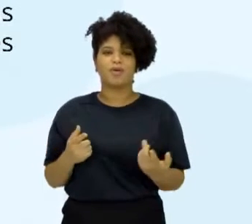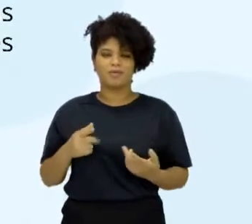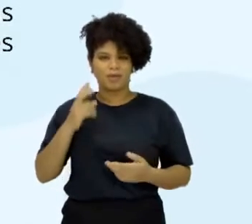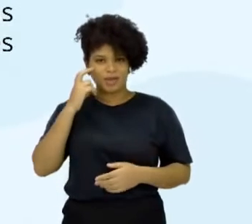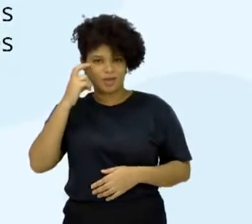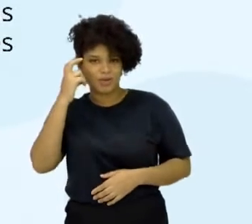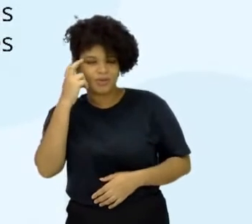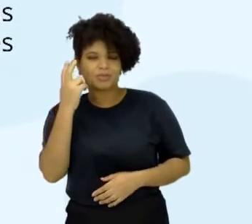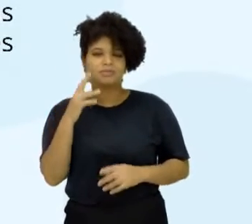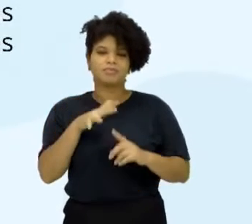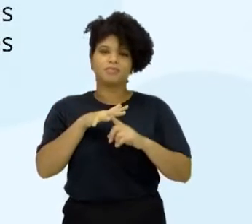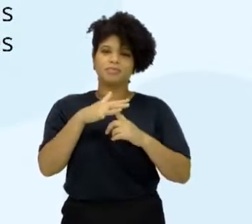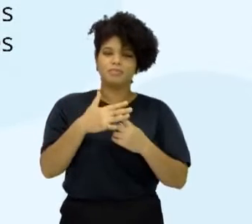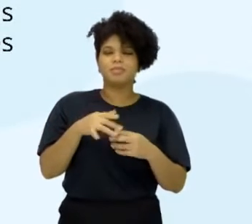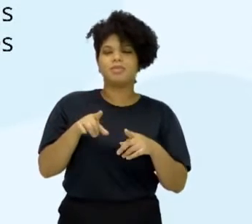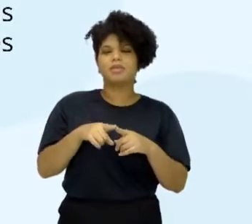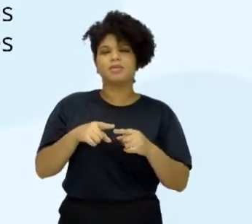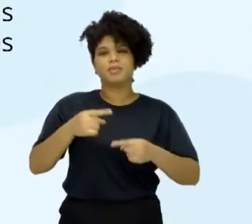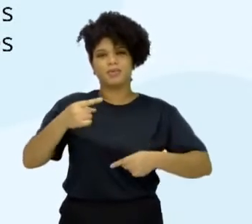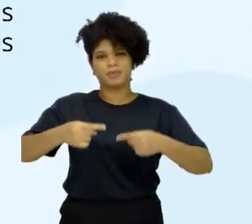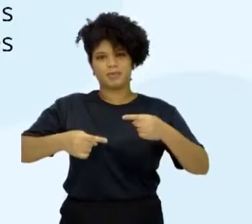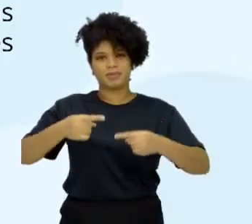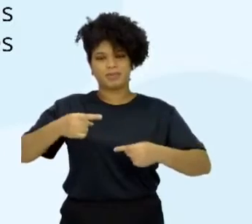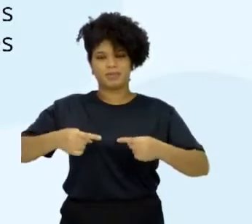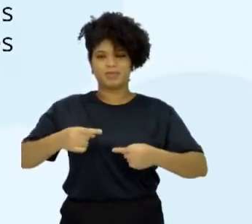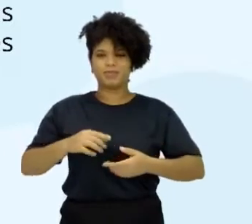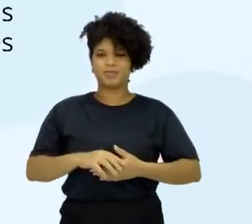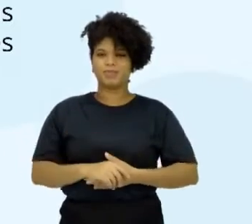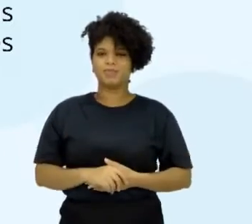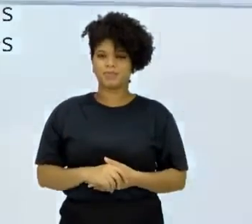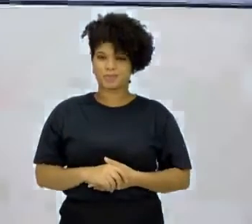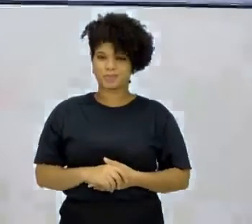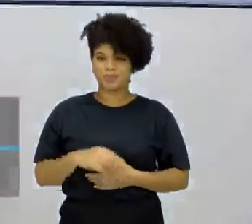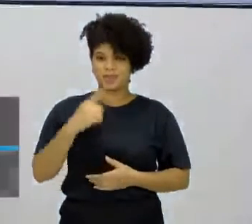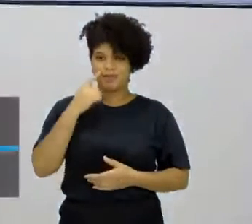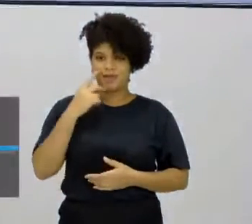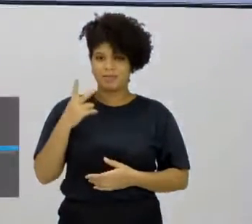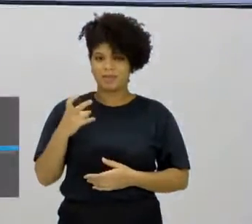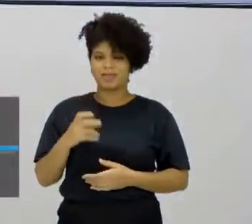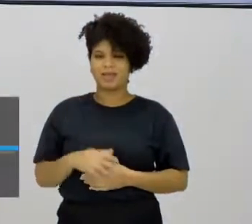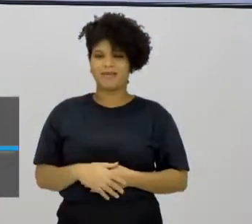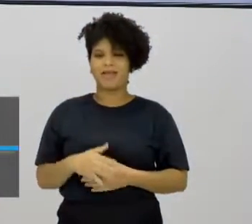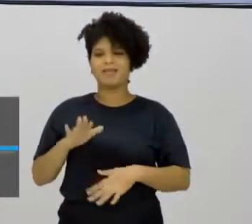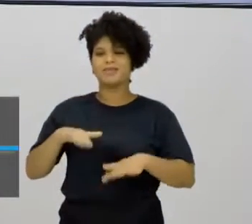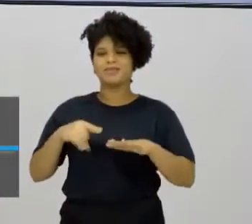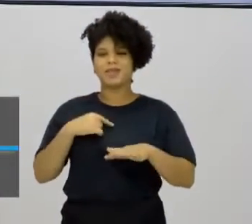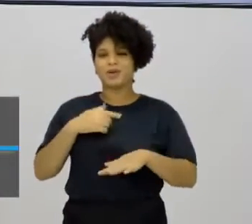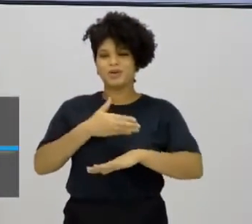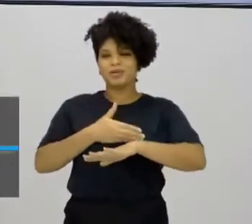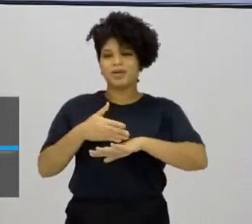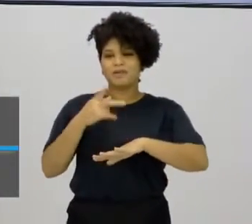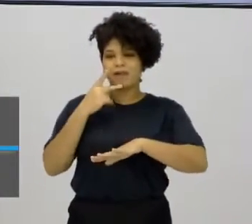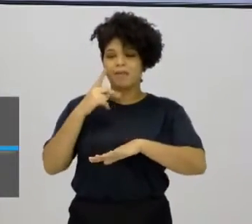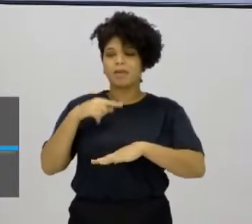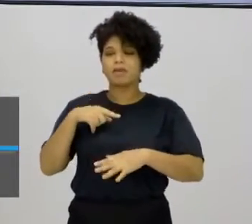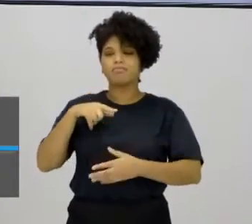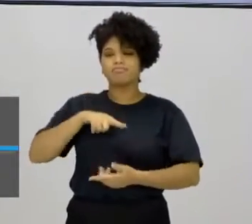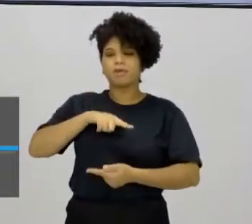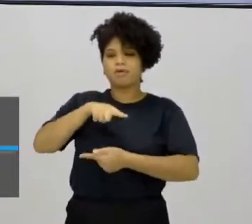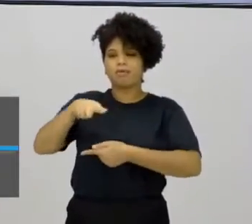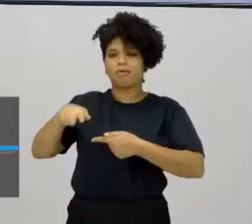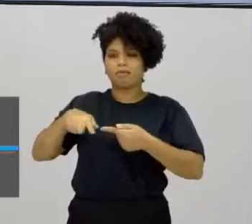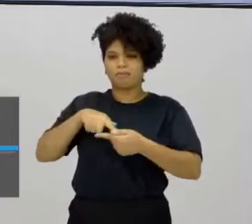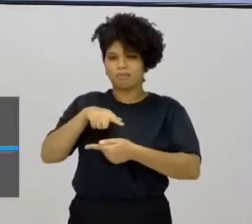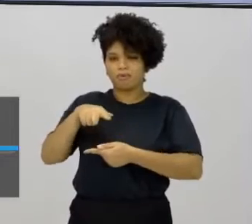também das relações sociais, culturais ou políticas. Por isso que eu sempre falo que, né, dentro da globalização,